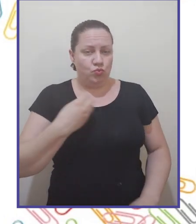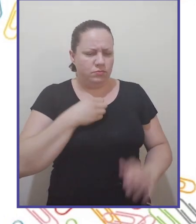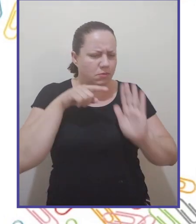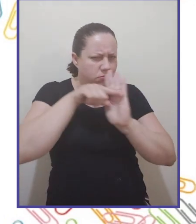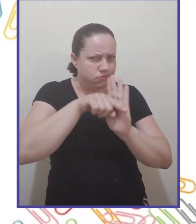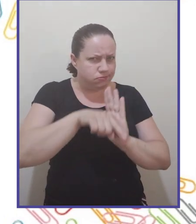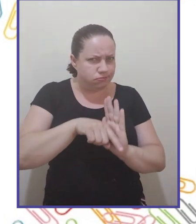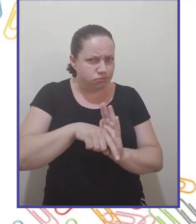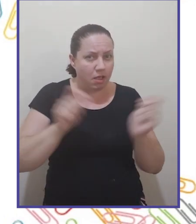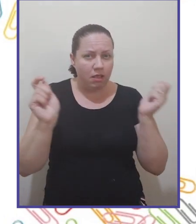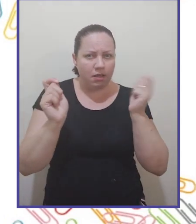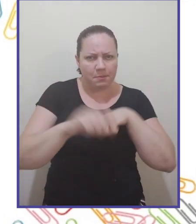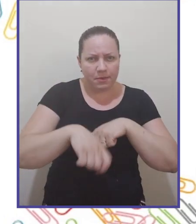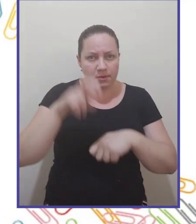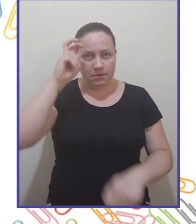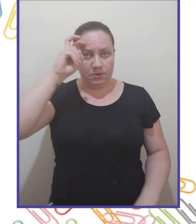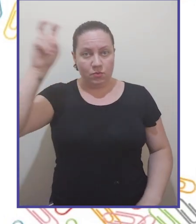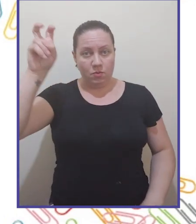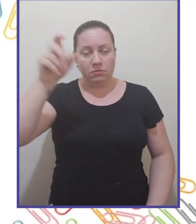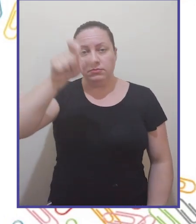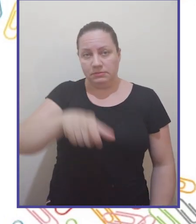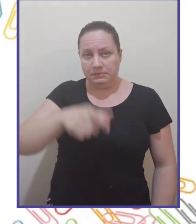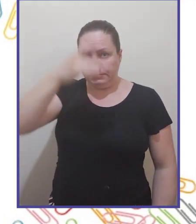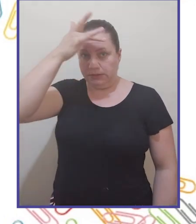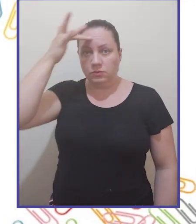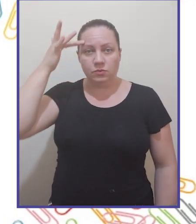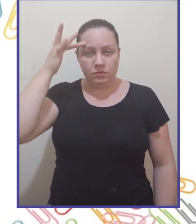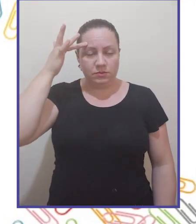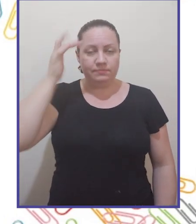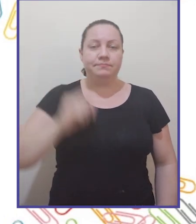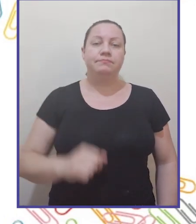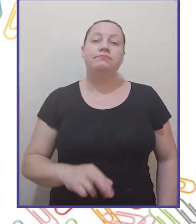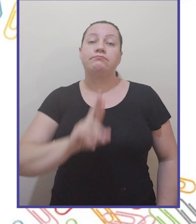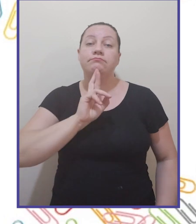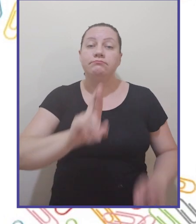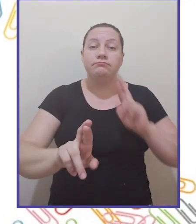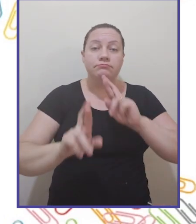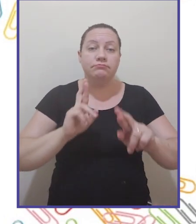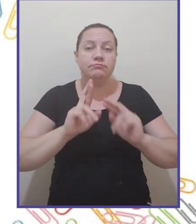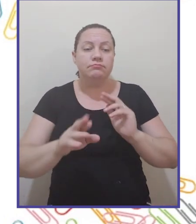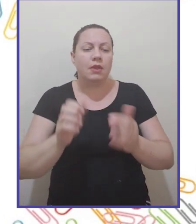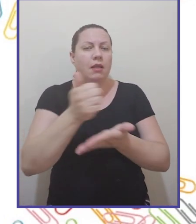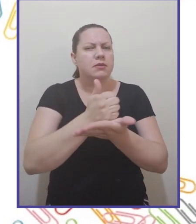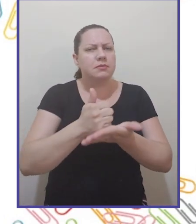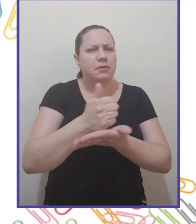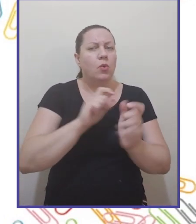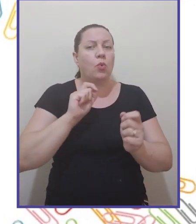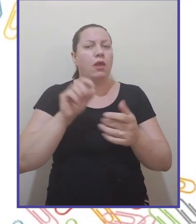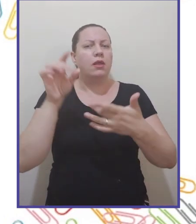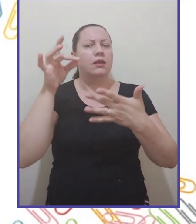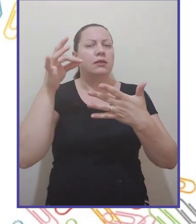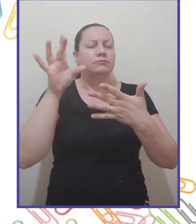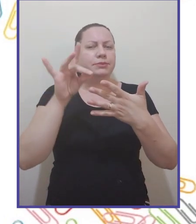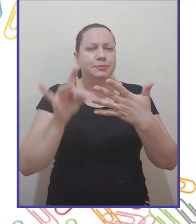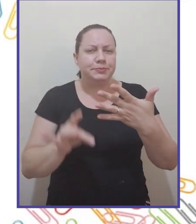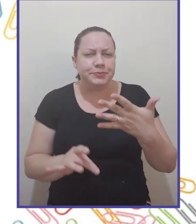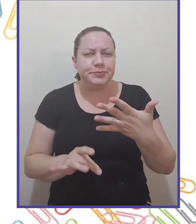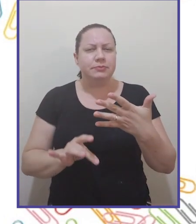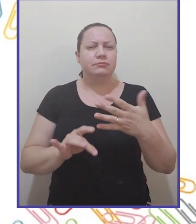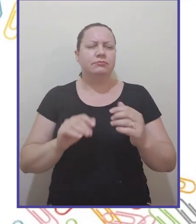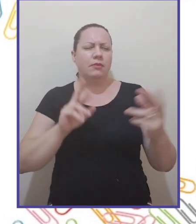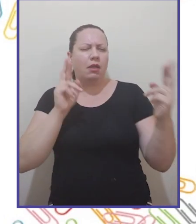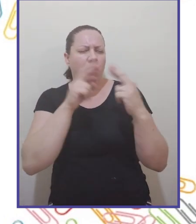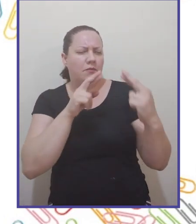a capacidade intelectual de uma pessoa. Os resultados são baseados em critérios de referência